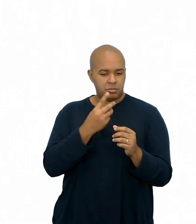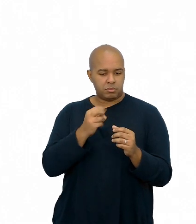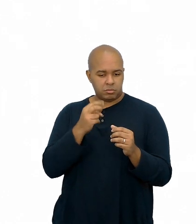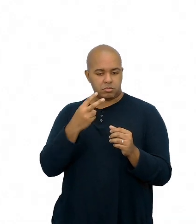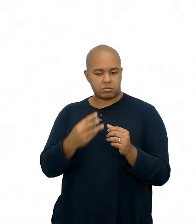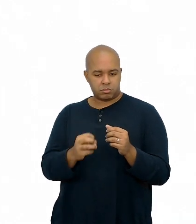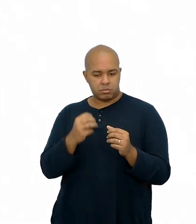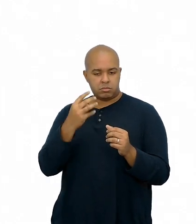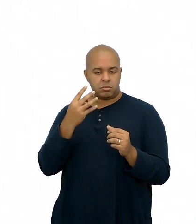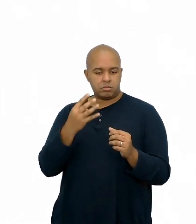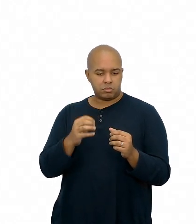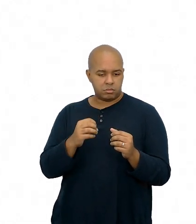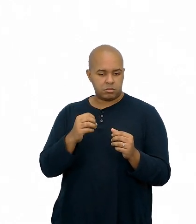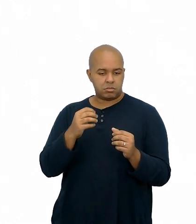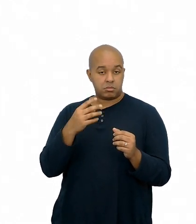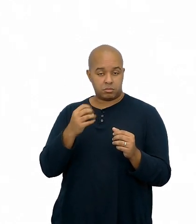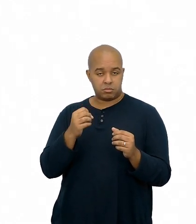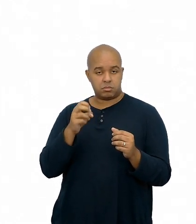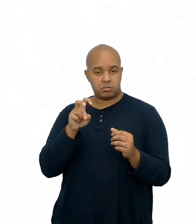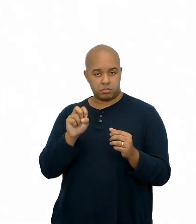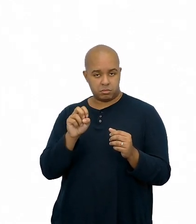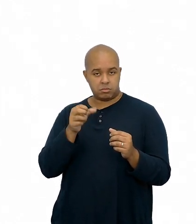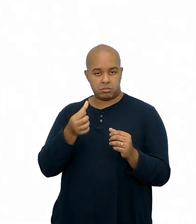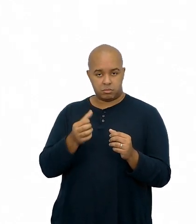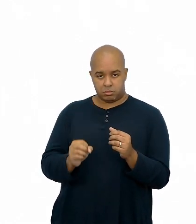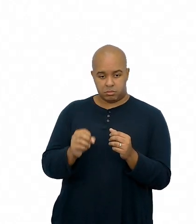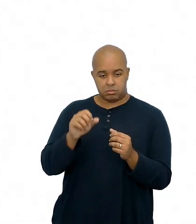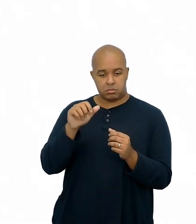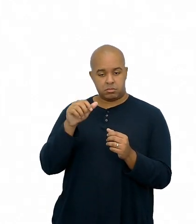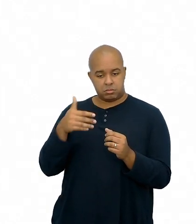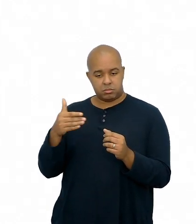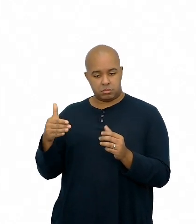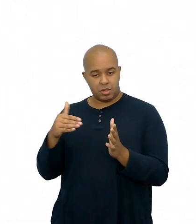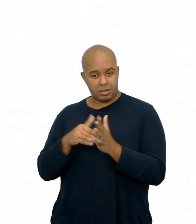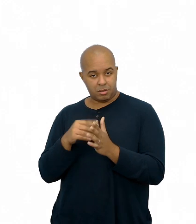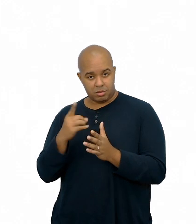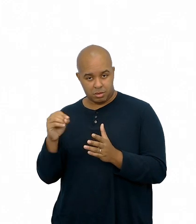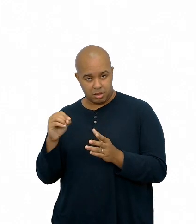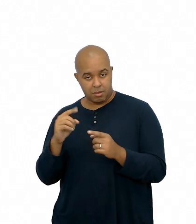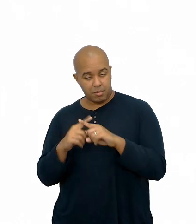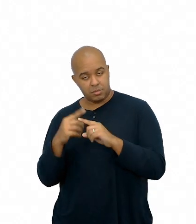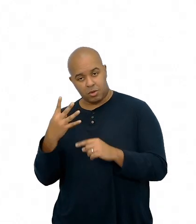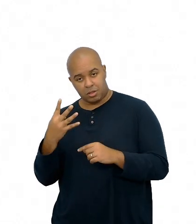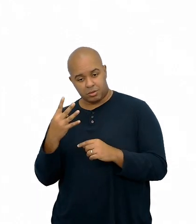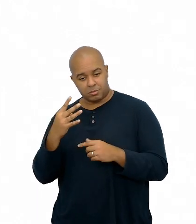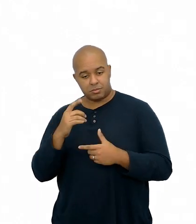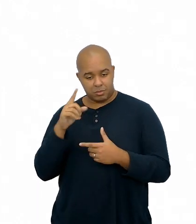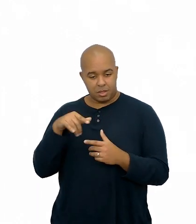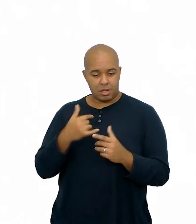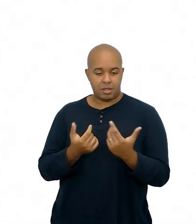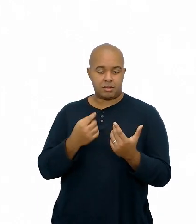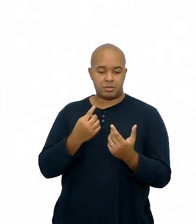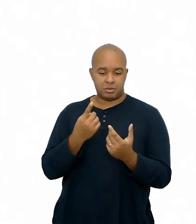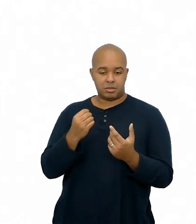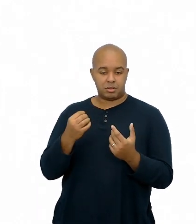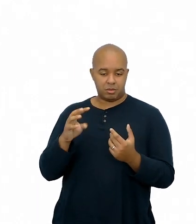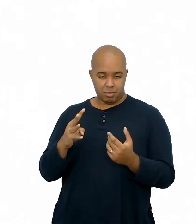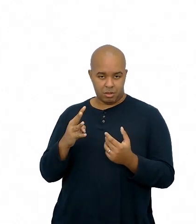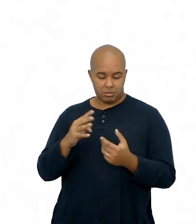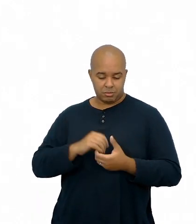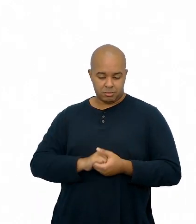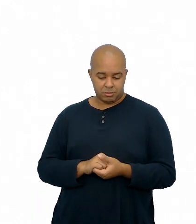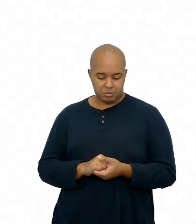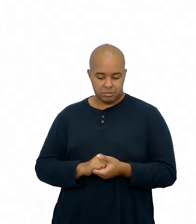que é 10, 20, 30, 40, 50, e assim por diante, até chegar no 100, mais 4, que vai ser que